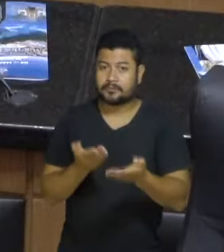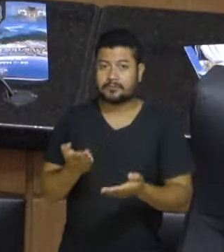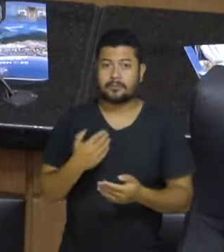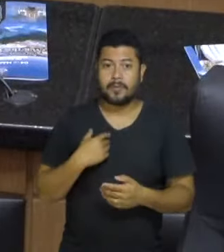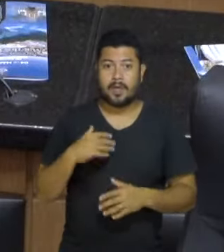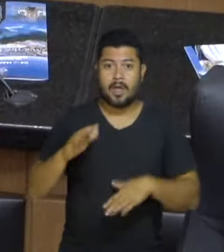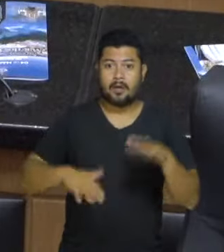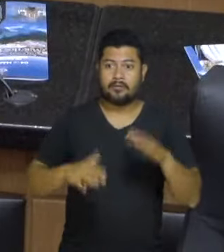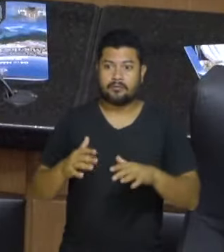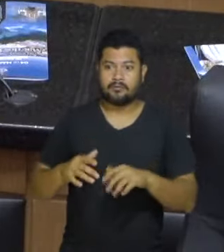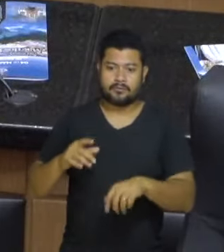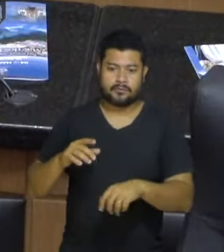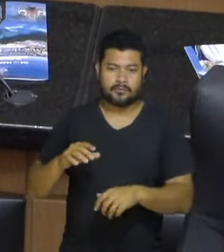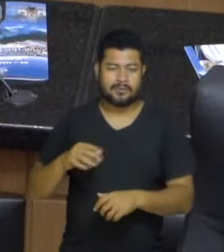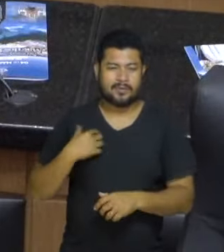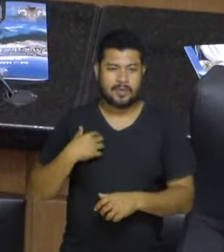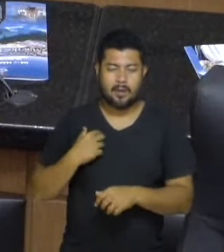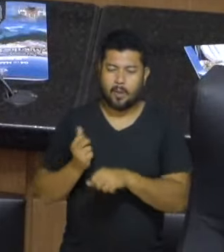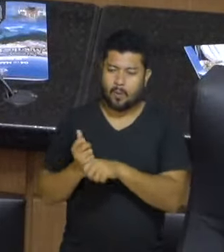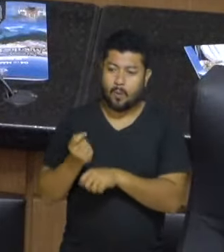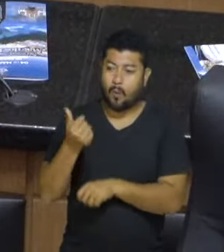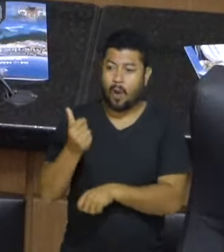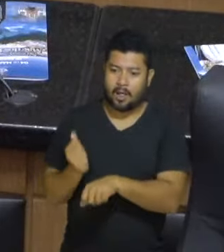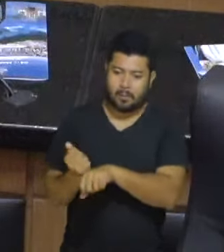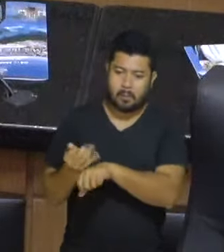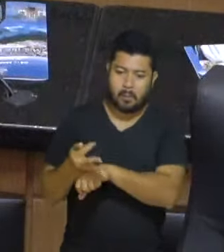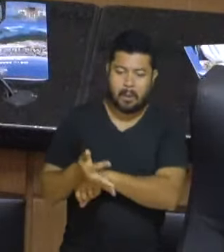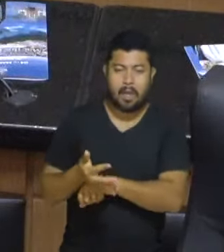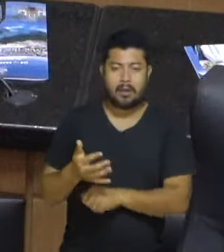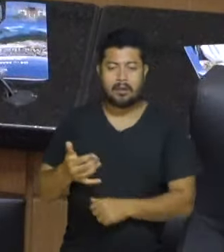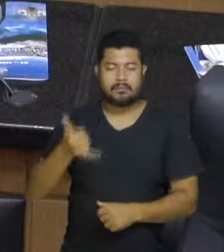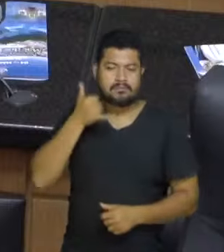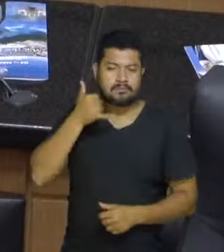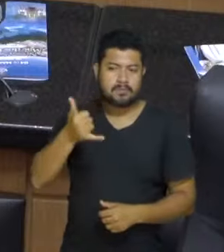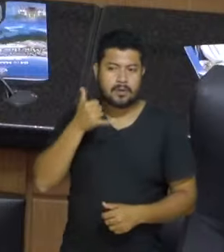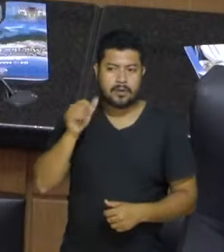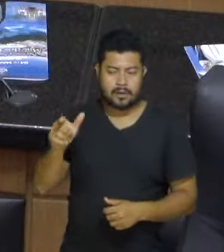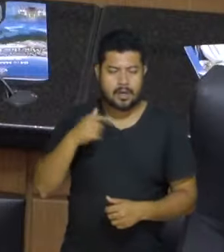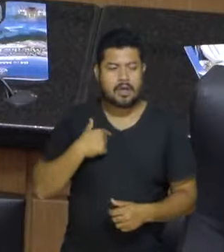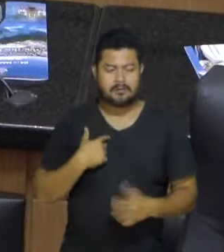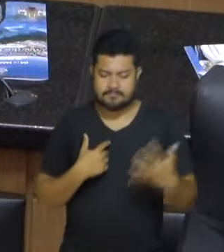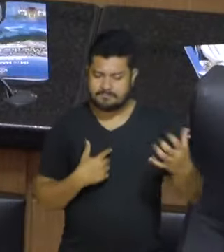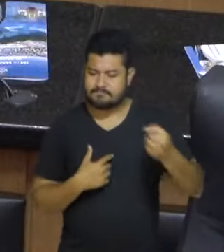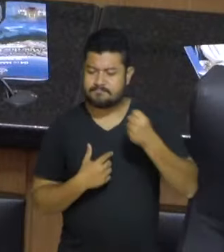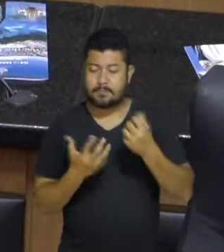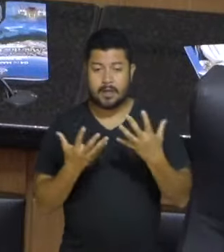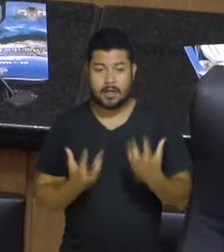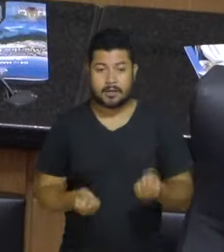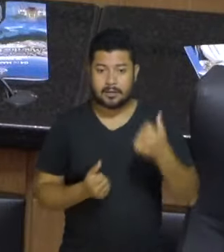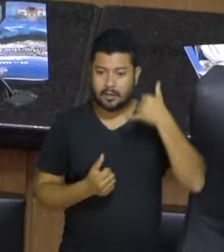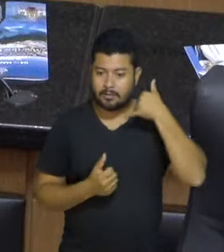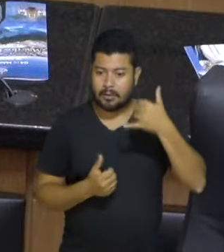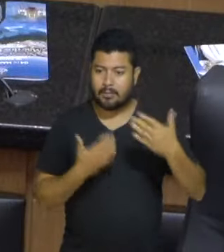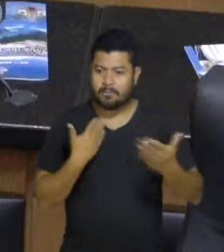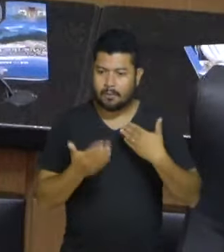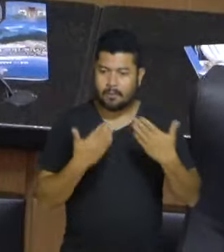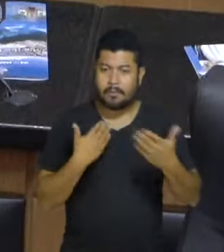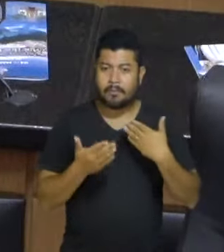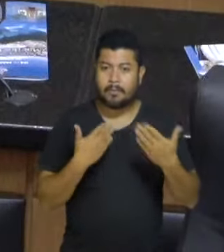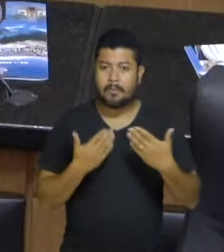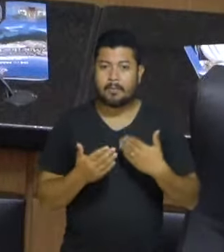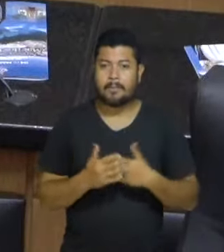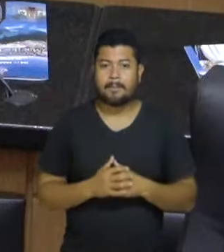às 11h30 da noite para buscar uma informação sobre um tapa-buraco, estava com o telefone ligado, respondeu, sempre com resposta